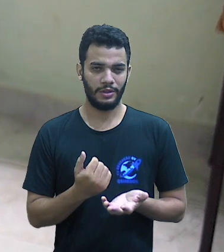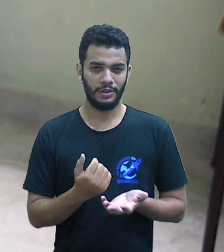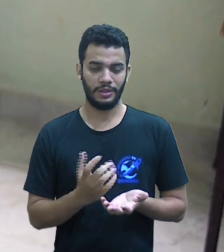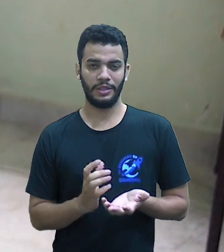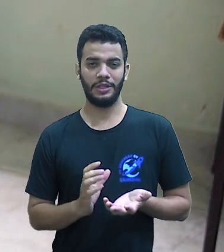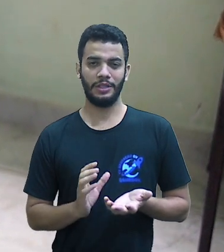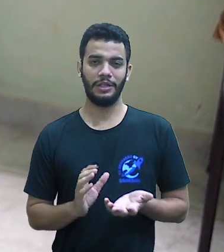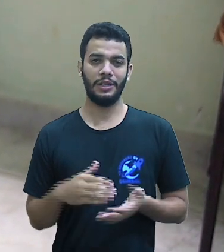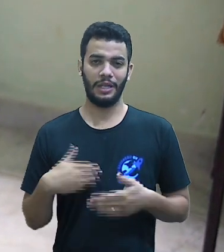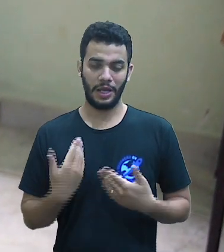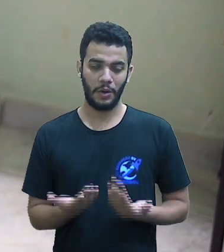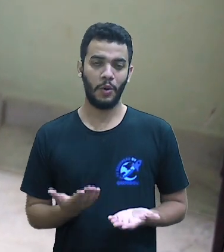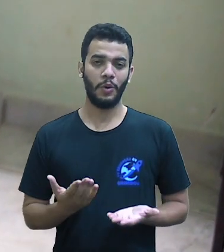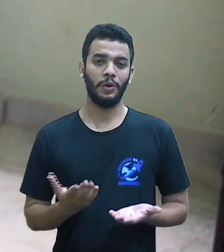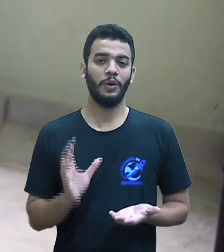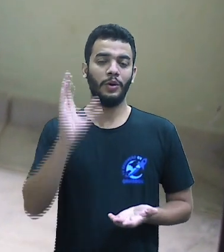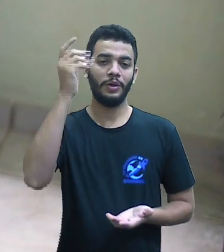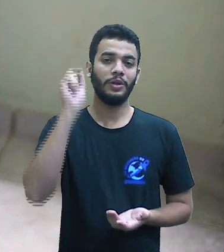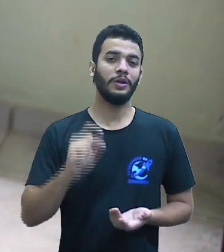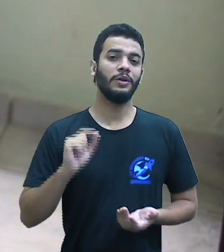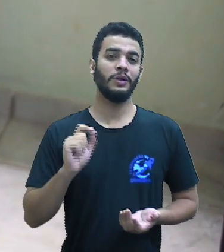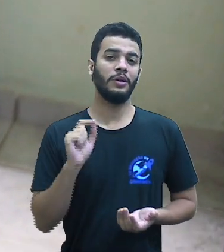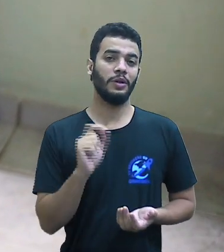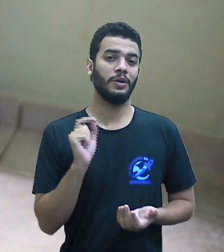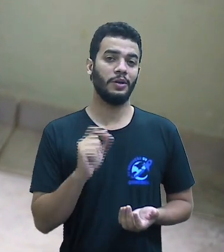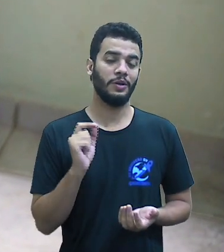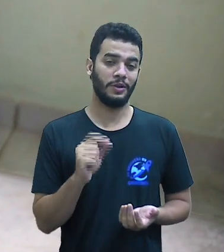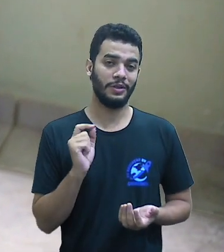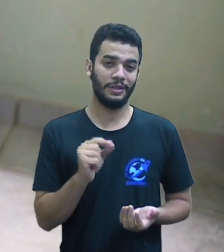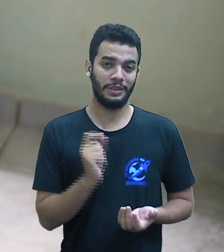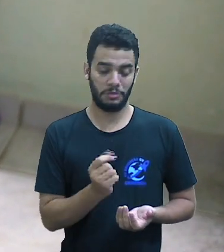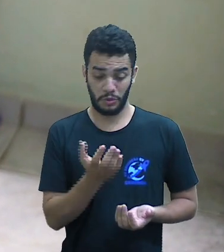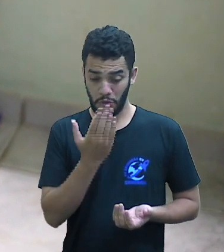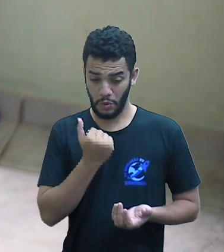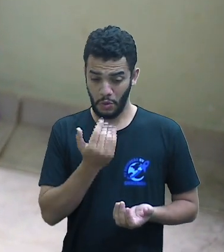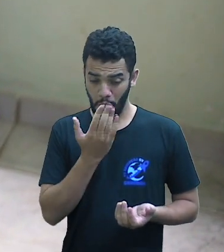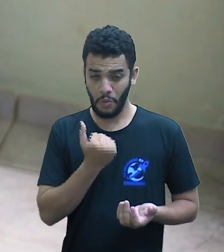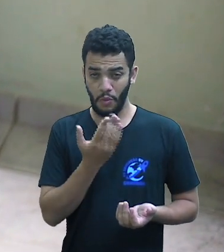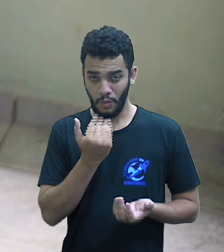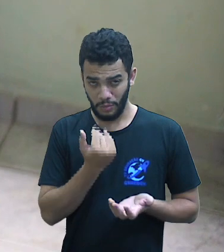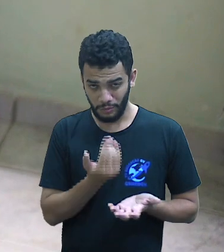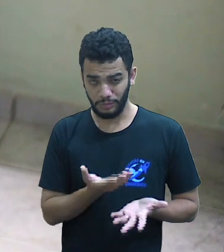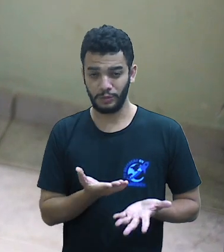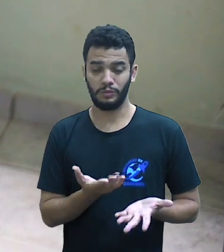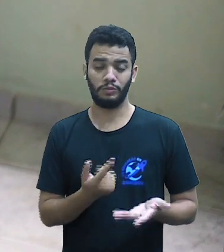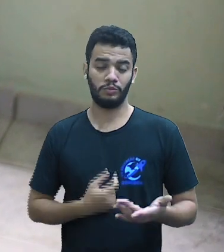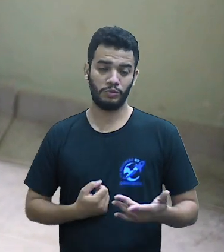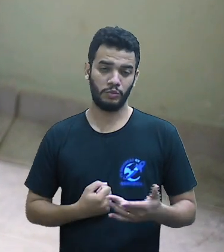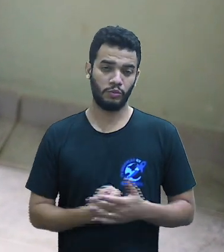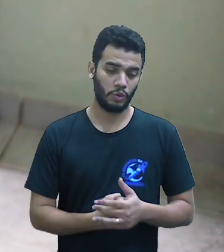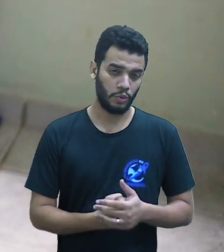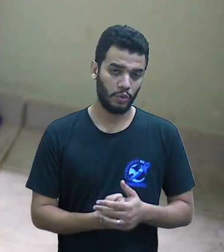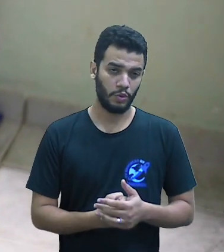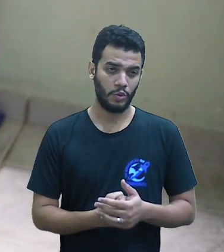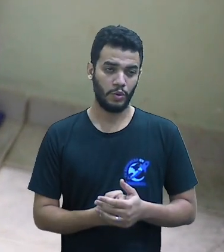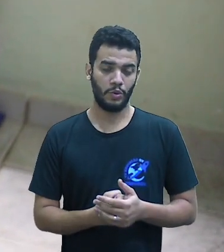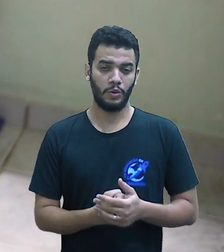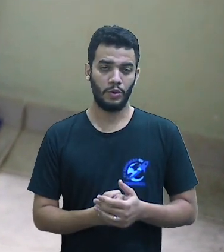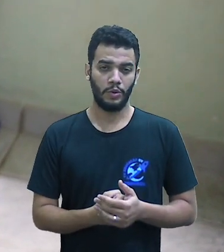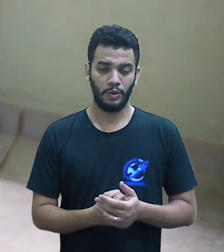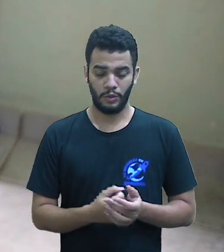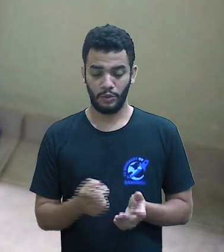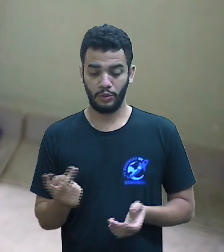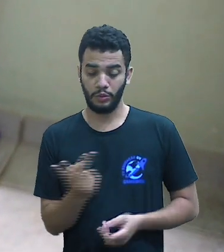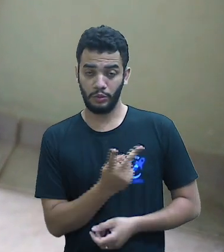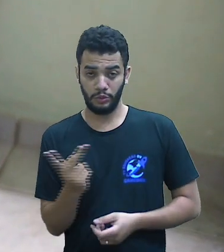E aí ele foi para o João. E a Maria,